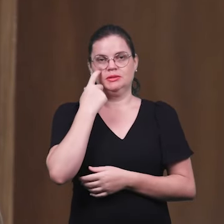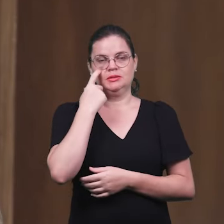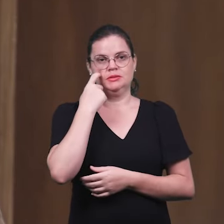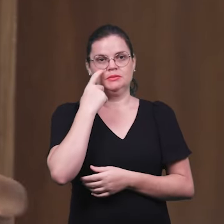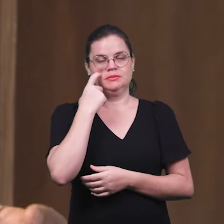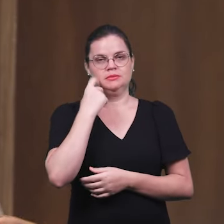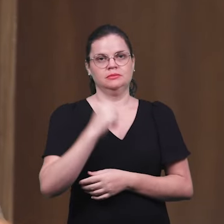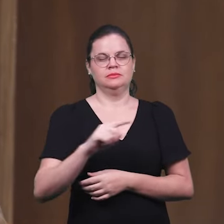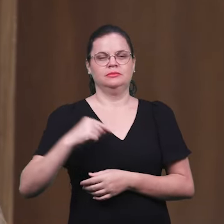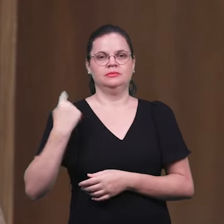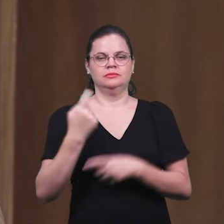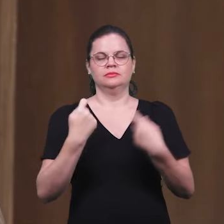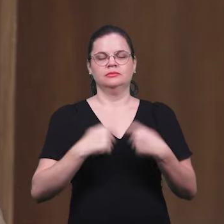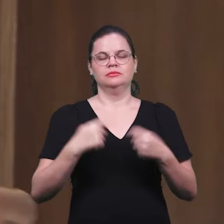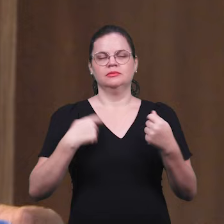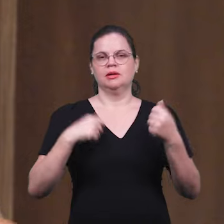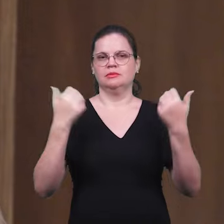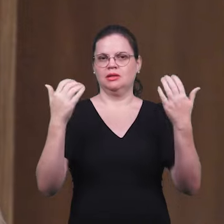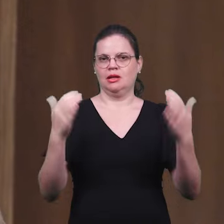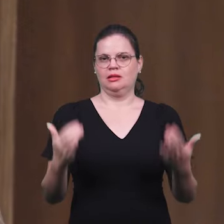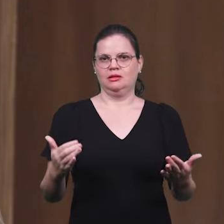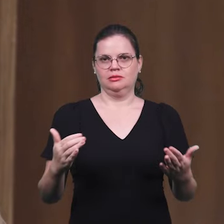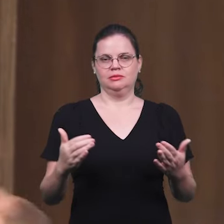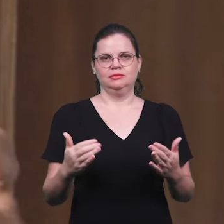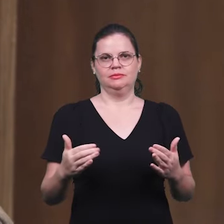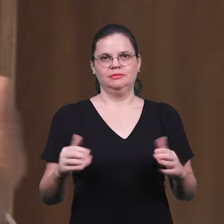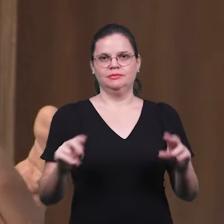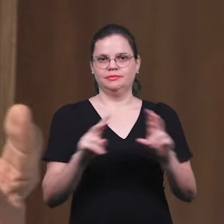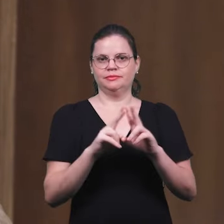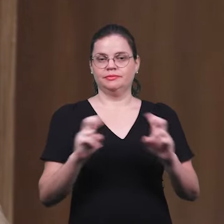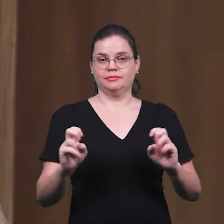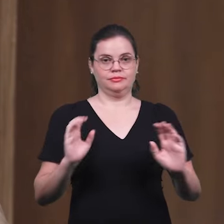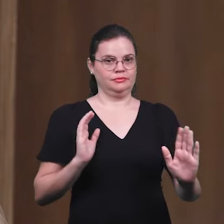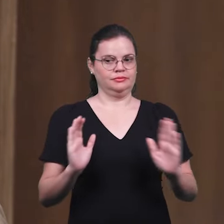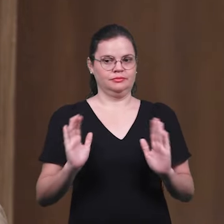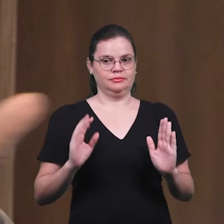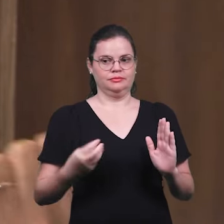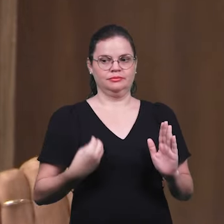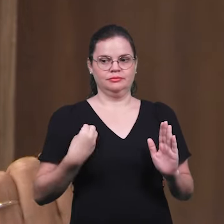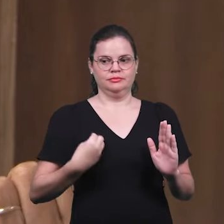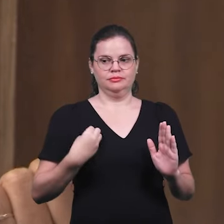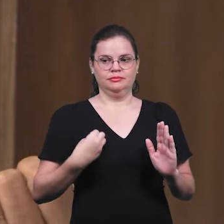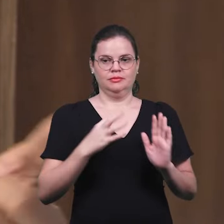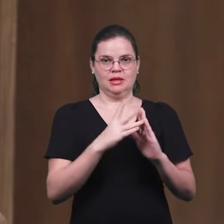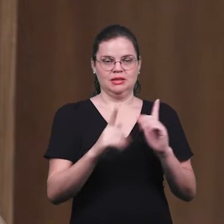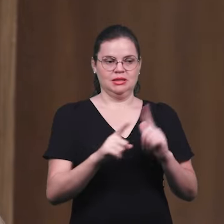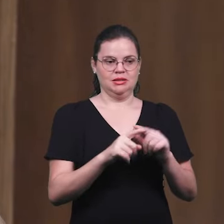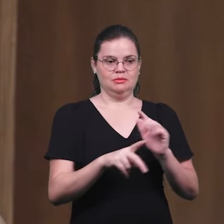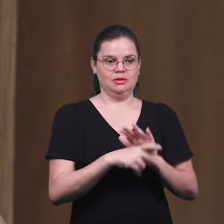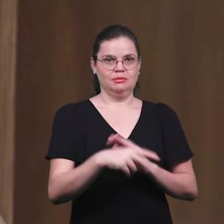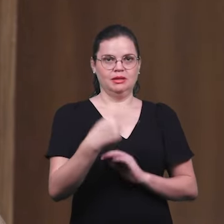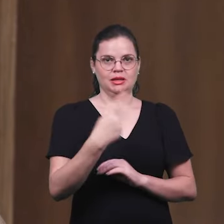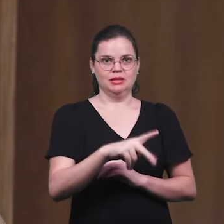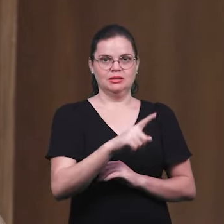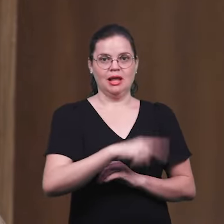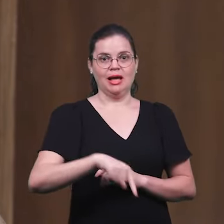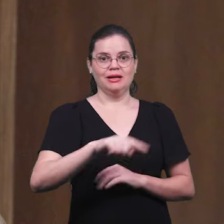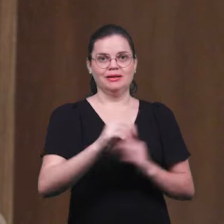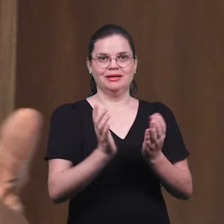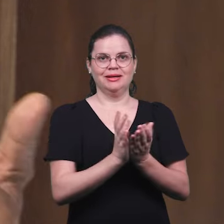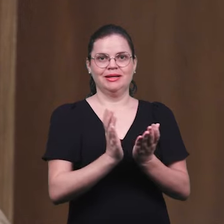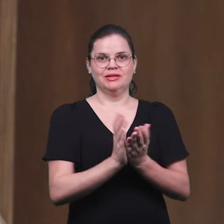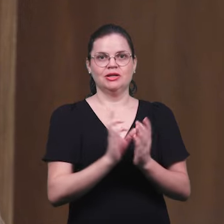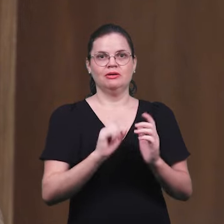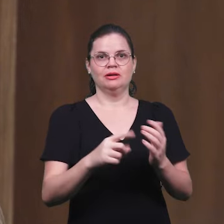que nós temos que analisar aqui, é o seguinte, essa questão dos templos que passaram a ser dos cristãos, tomaram os templos pagãos, os pagãos passaram